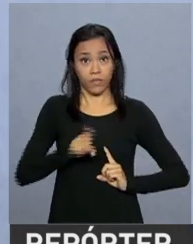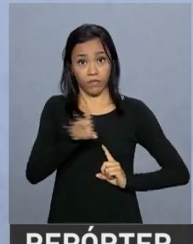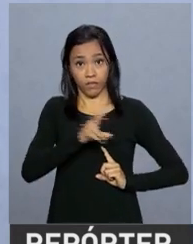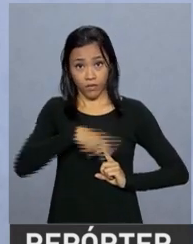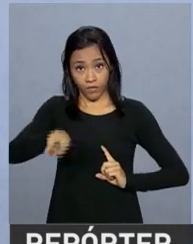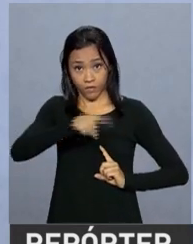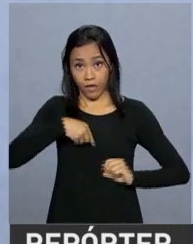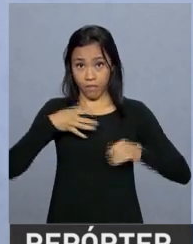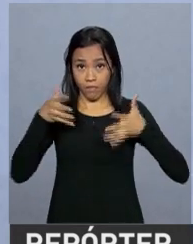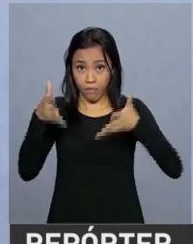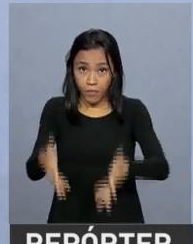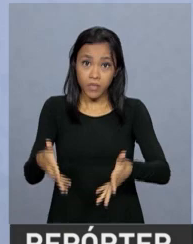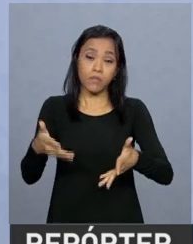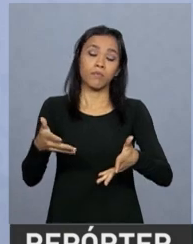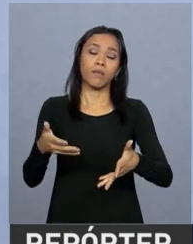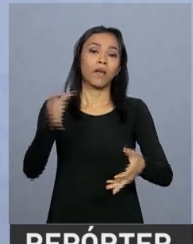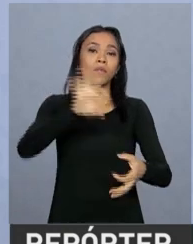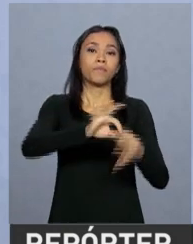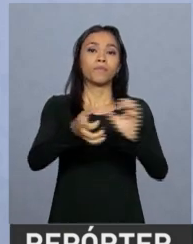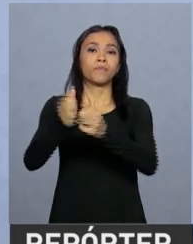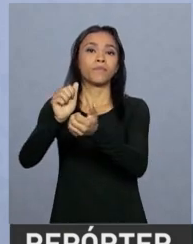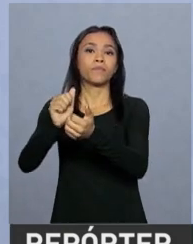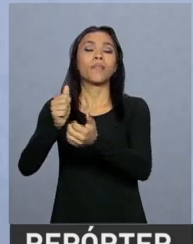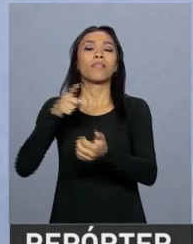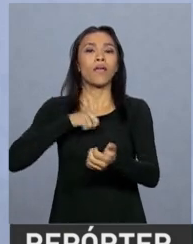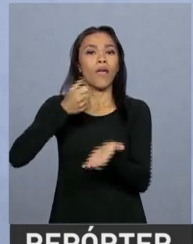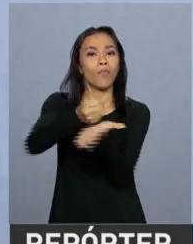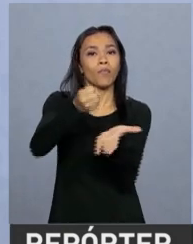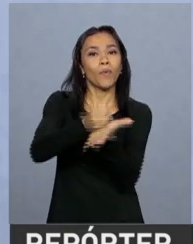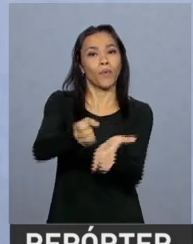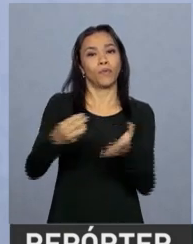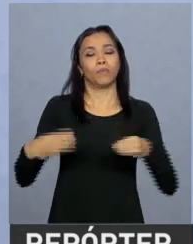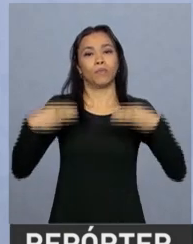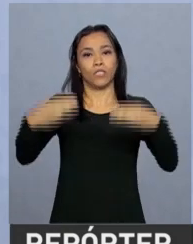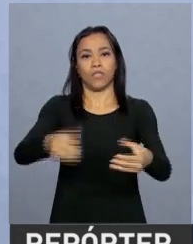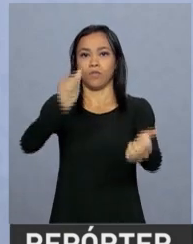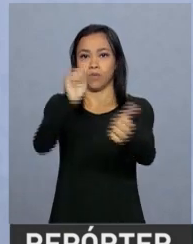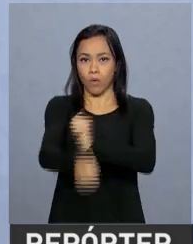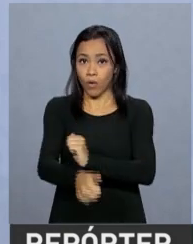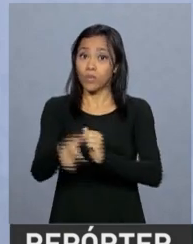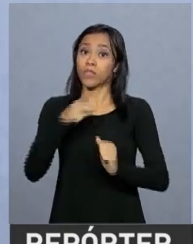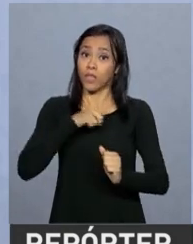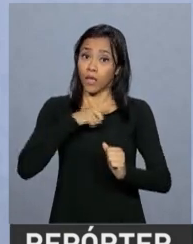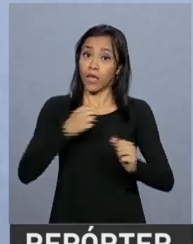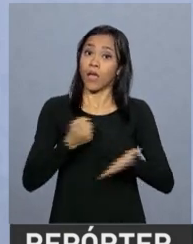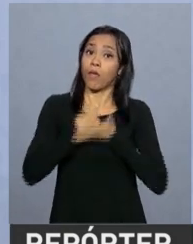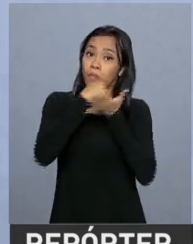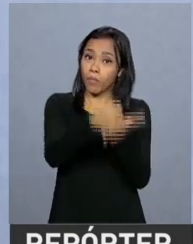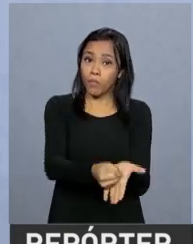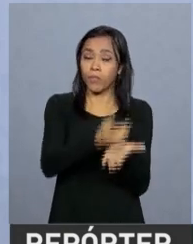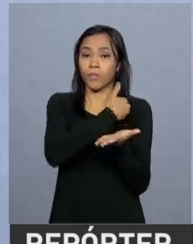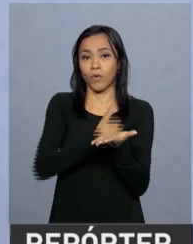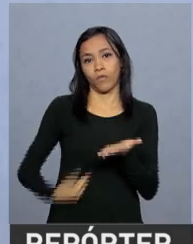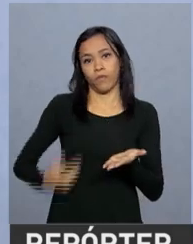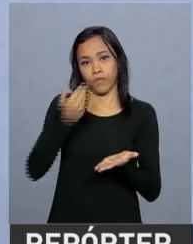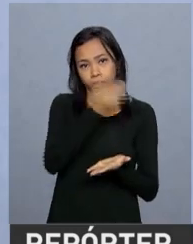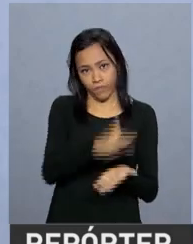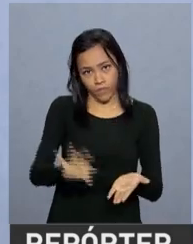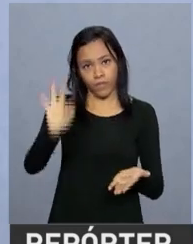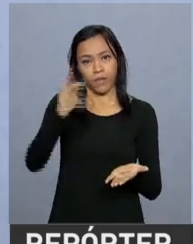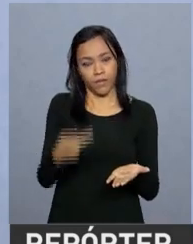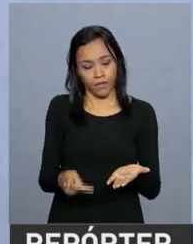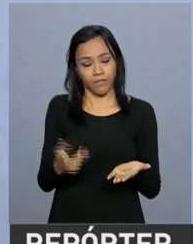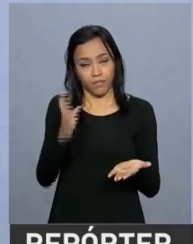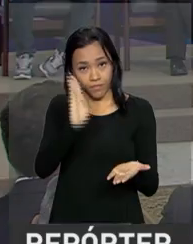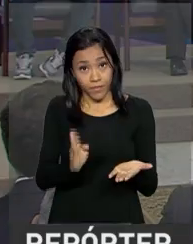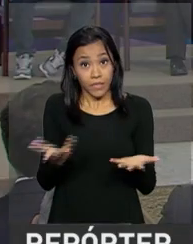Jogos contam com o apoio do Ministério do Esporte, com o apoio do governo federal